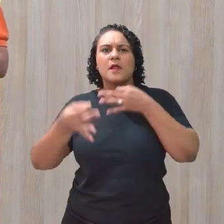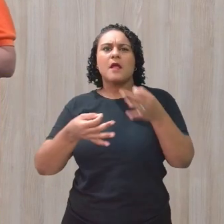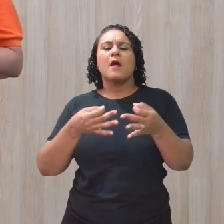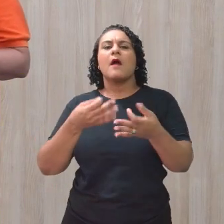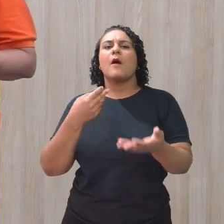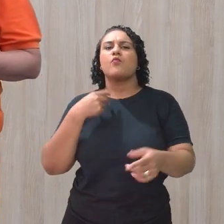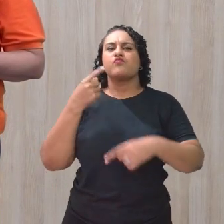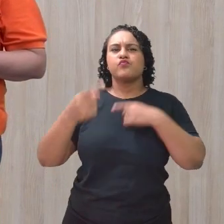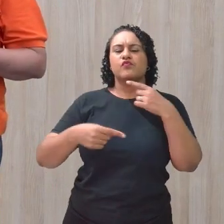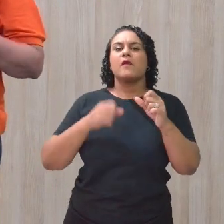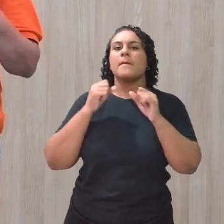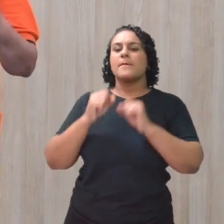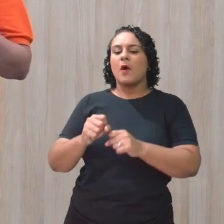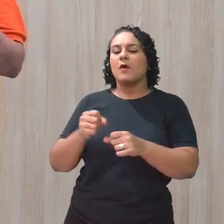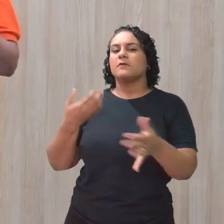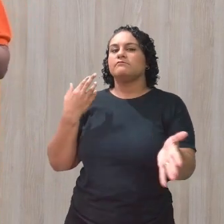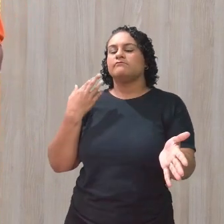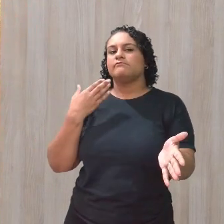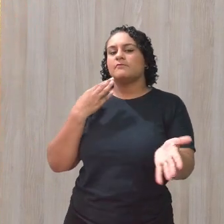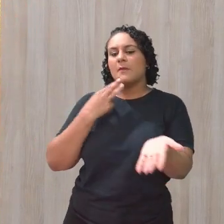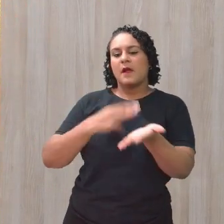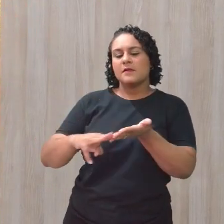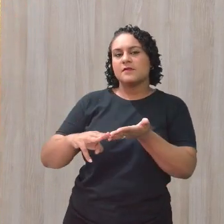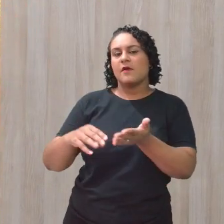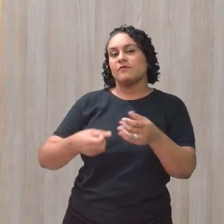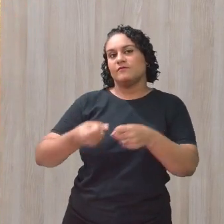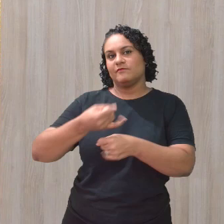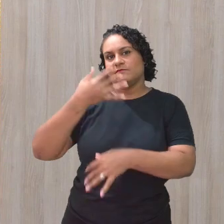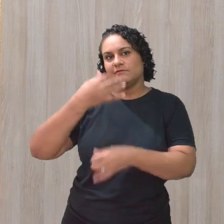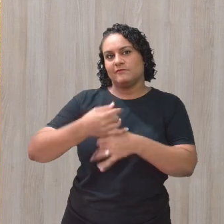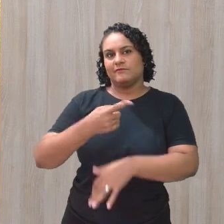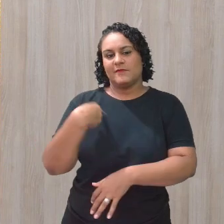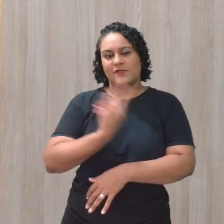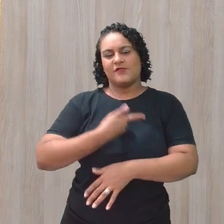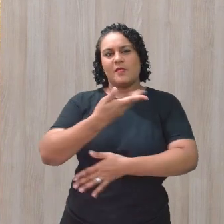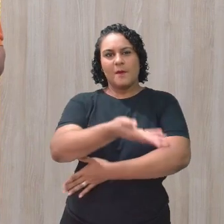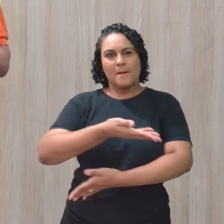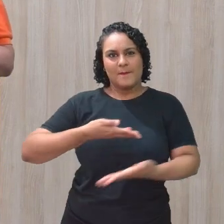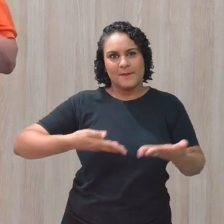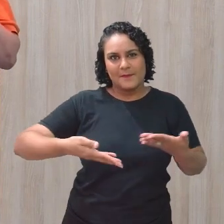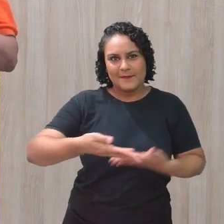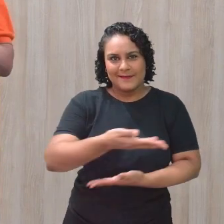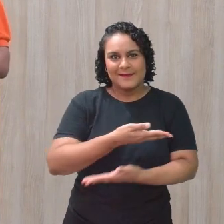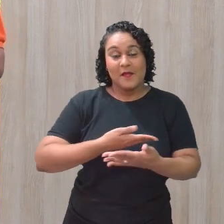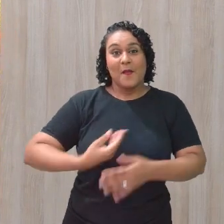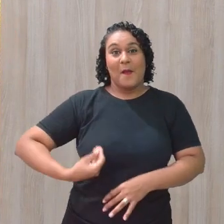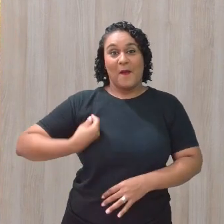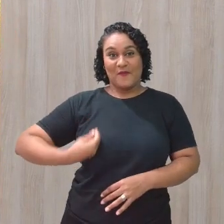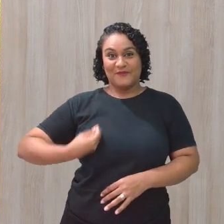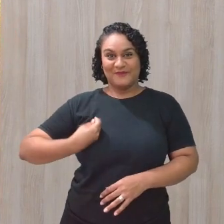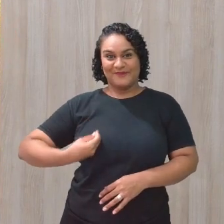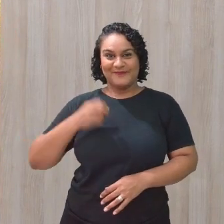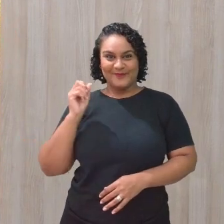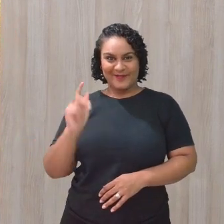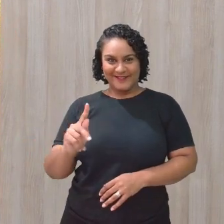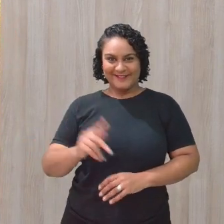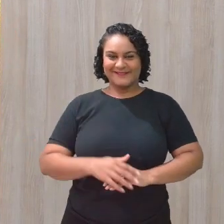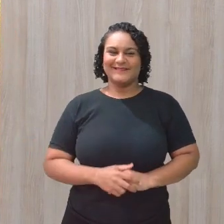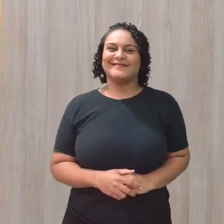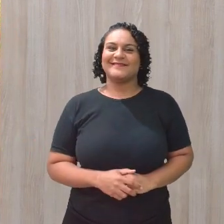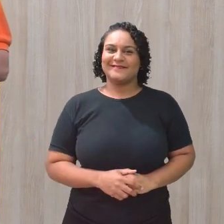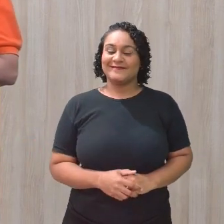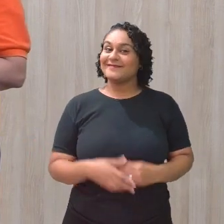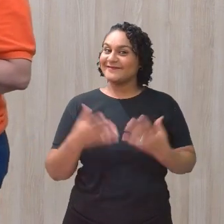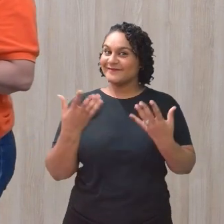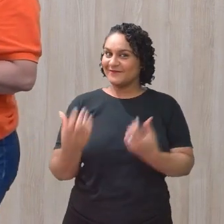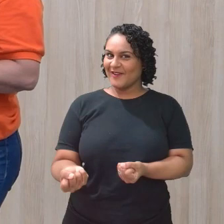fala comigo aqui, tá? E aí a gente troca aquela ideia aqui, agora, ao vivo, tá bom? Então é isso,